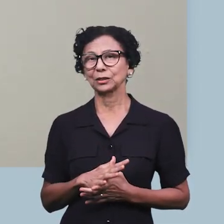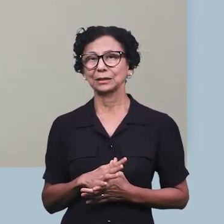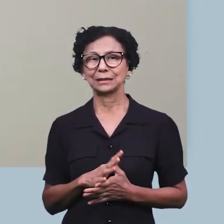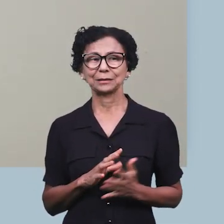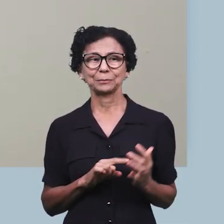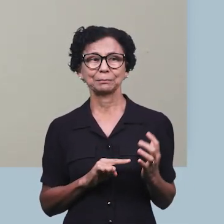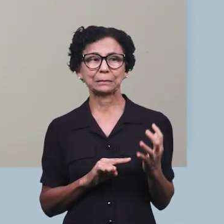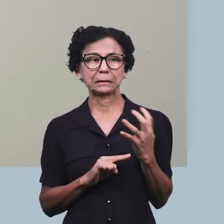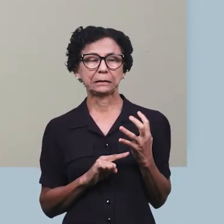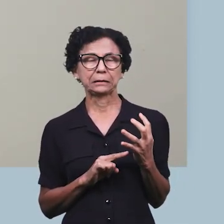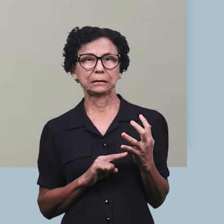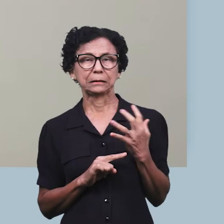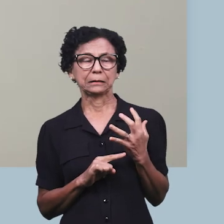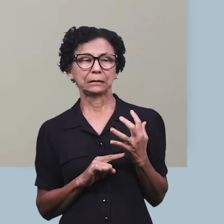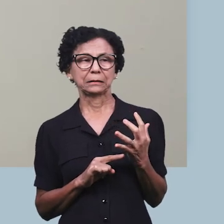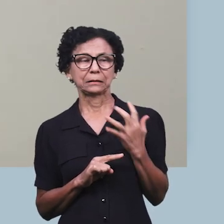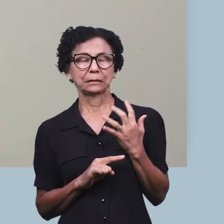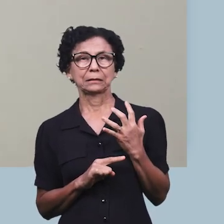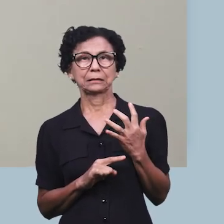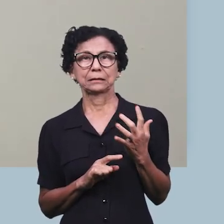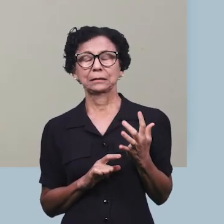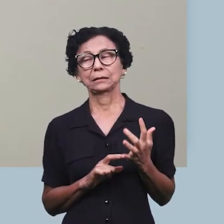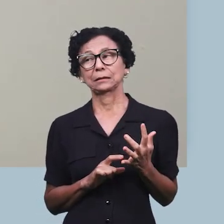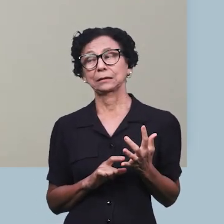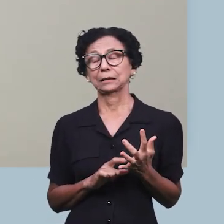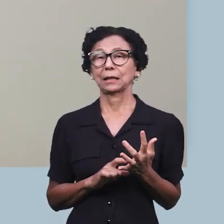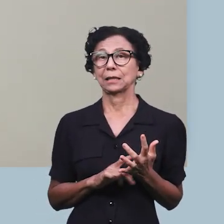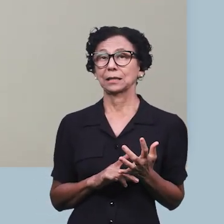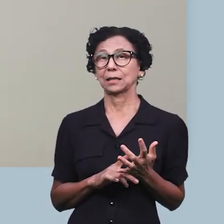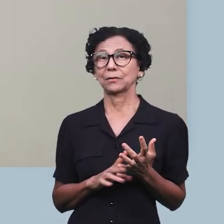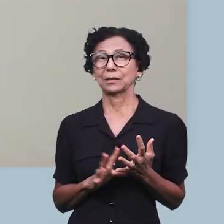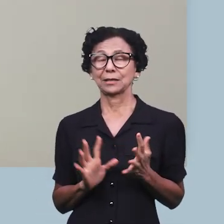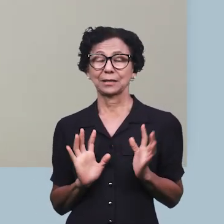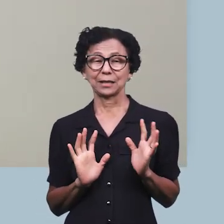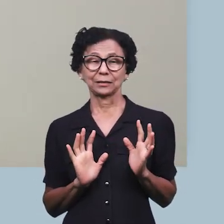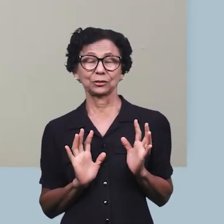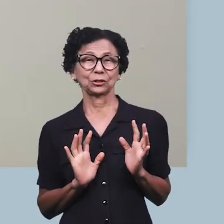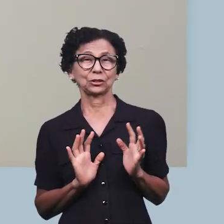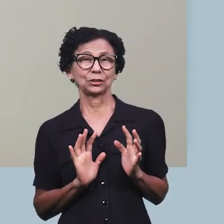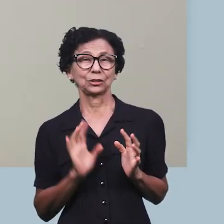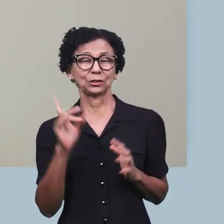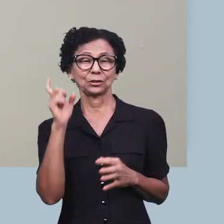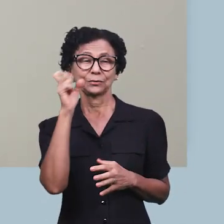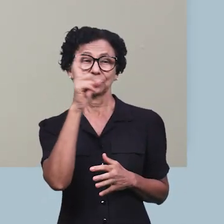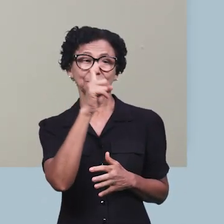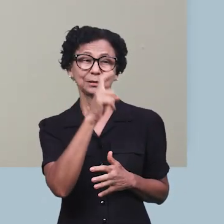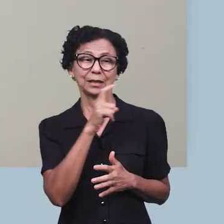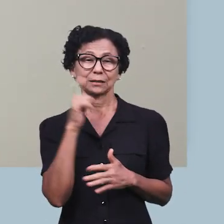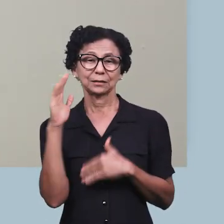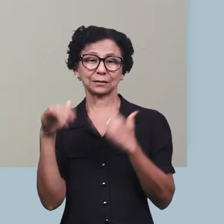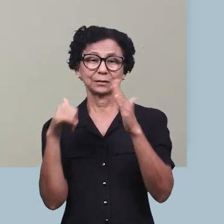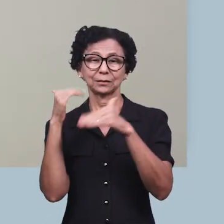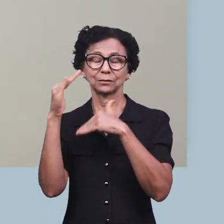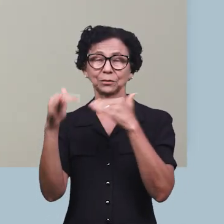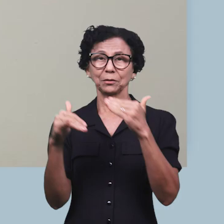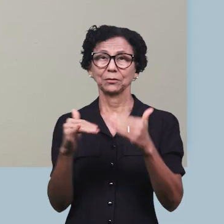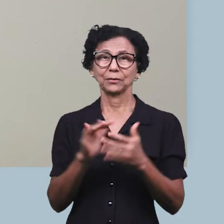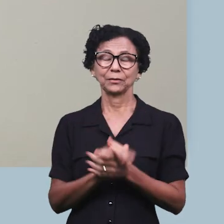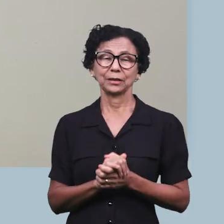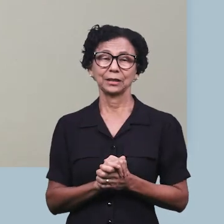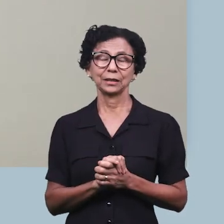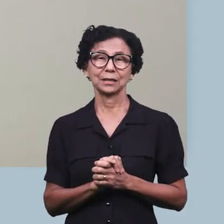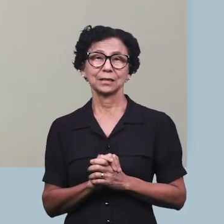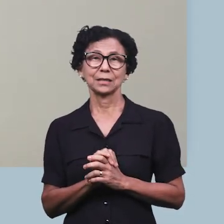pressão social. Muitas pessoas acabam não conseguindo se desenvolver muito bem, tem uma dificuldade na questão